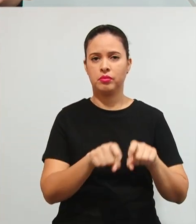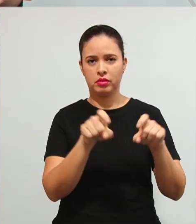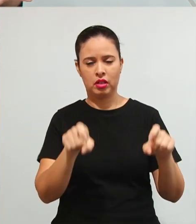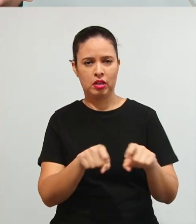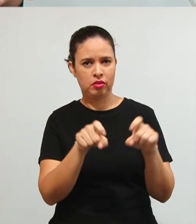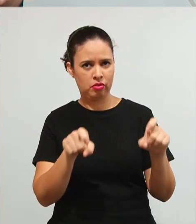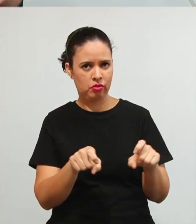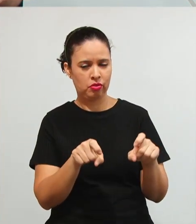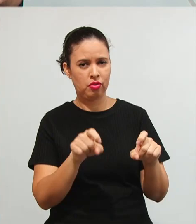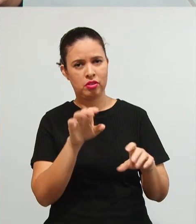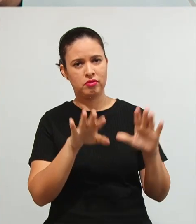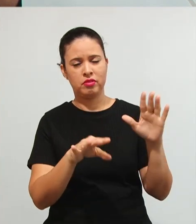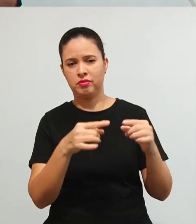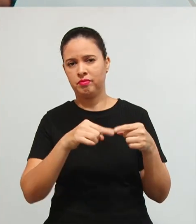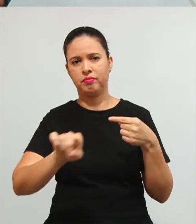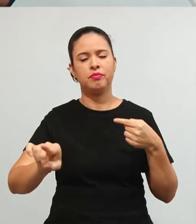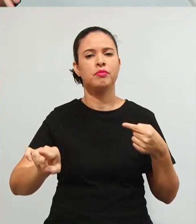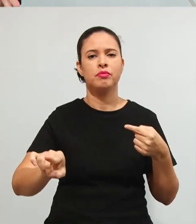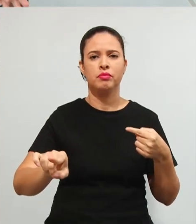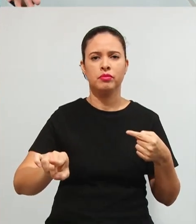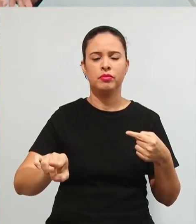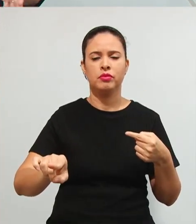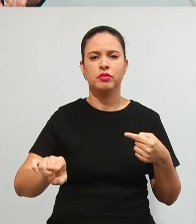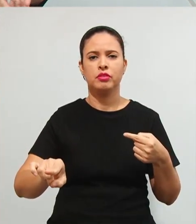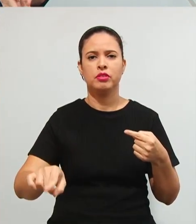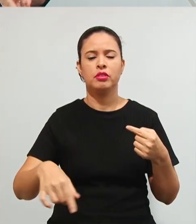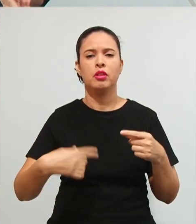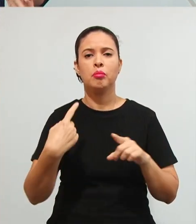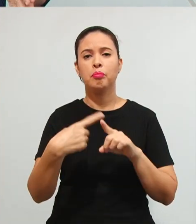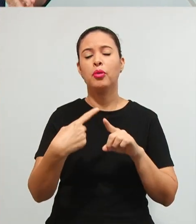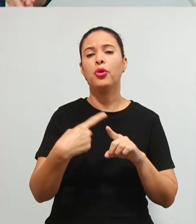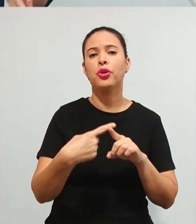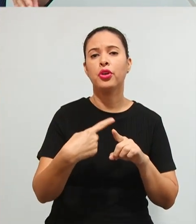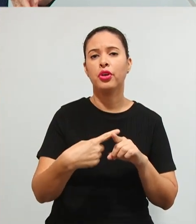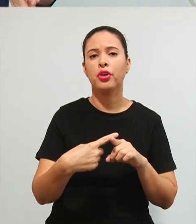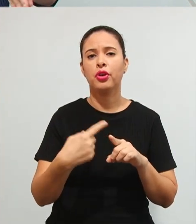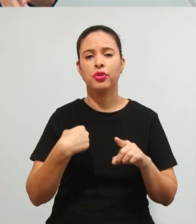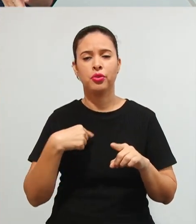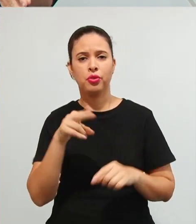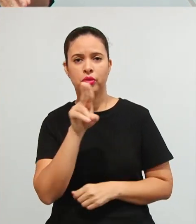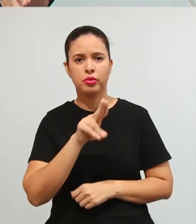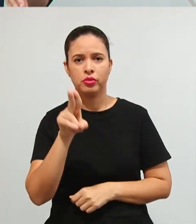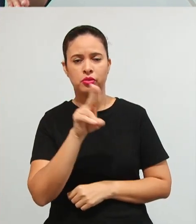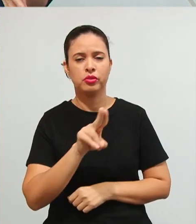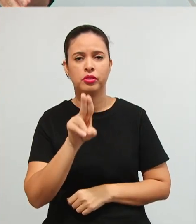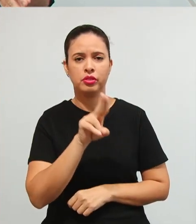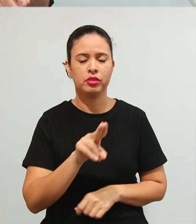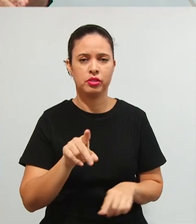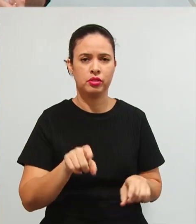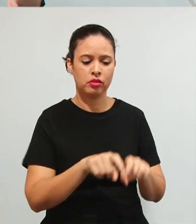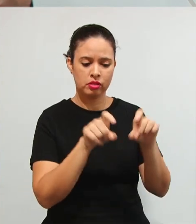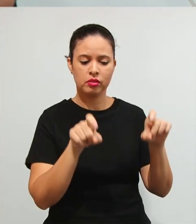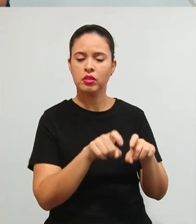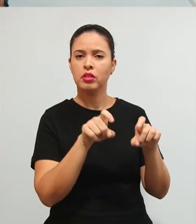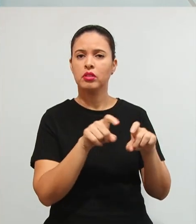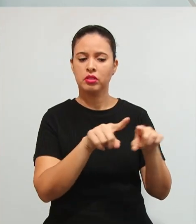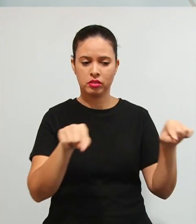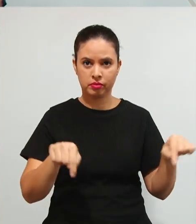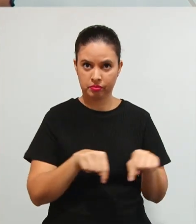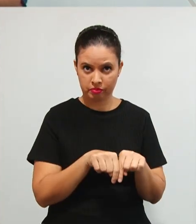ter relevância. Então, por que eu estou inserindo, de fato, aquele computador lá na sala de aula, naquela